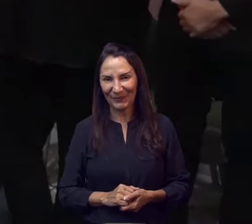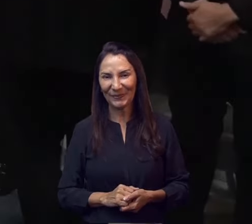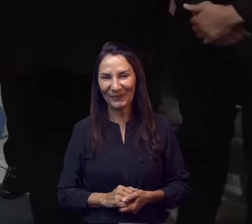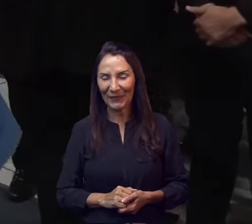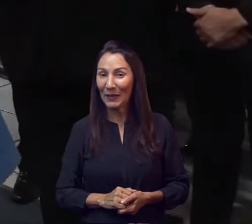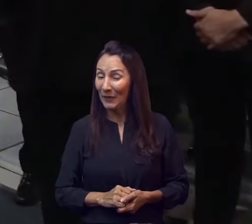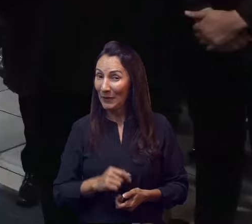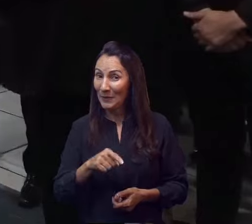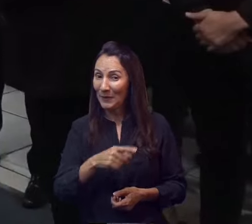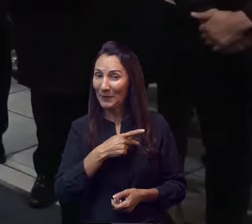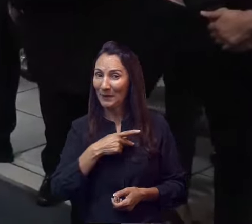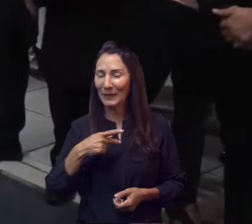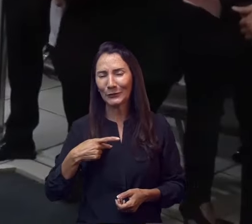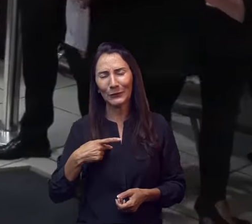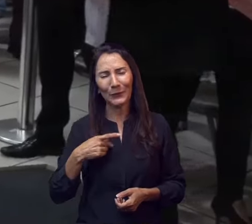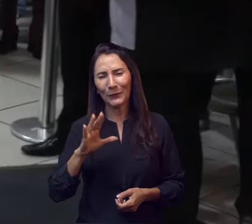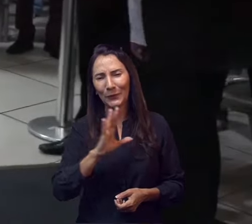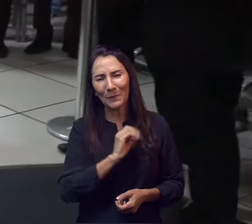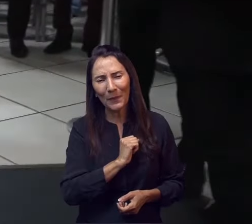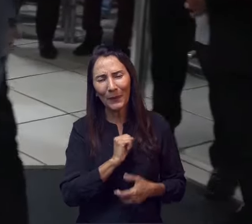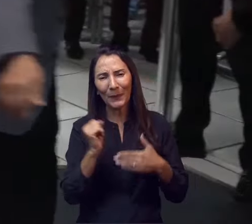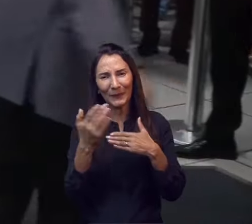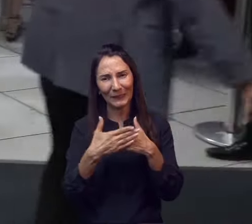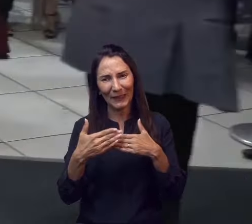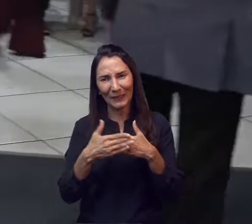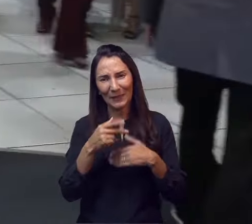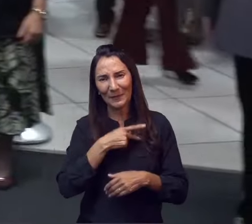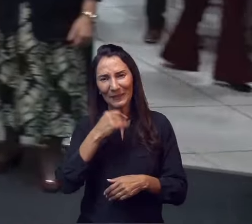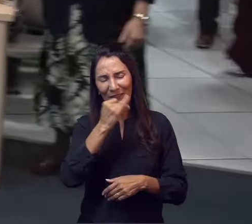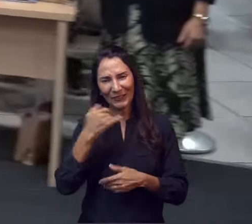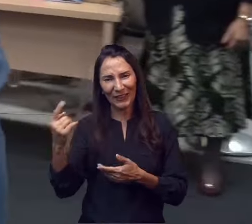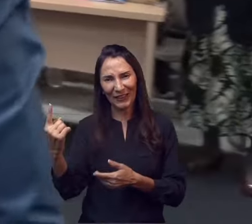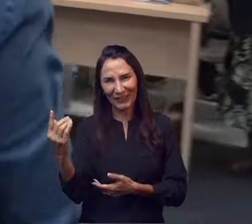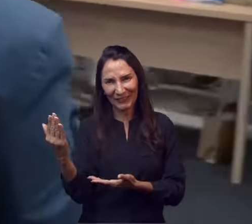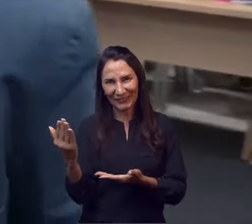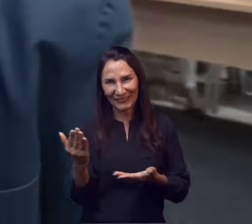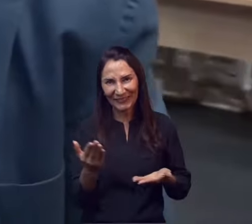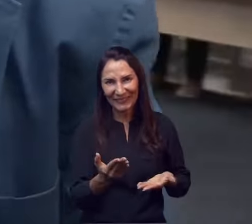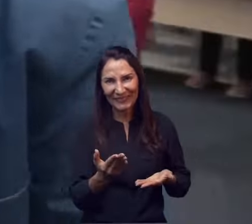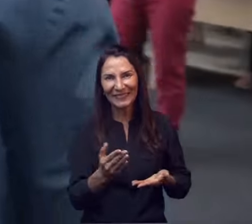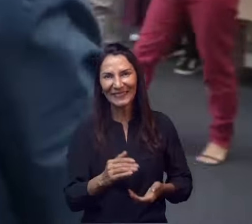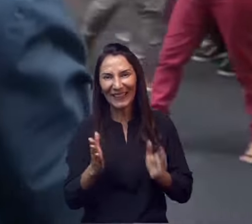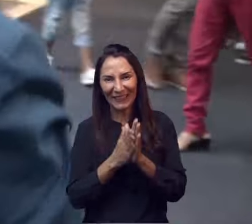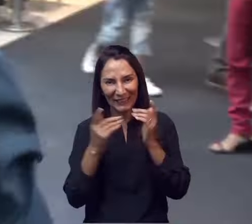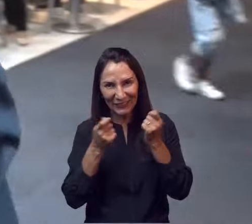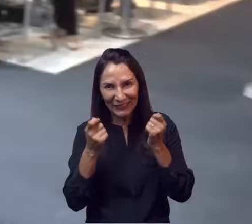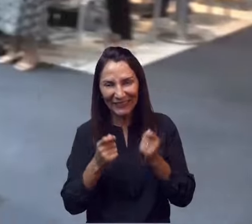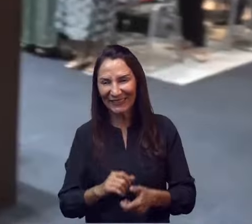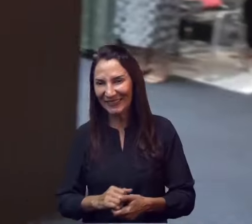igreja pastor do amor do Carinho pastor Jorge Linhares vem cá Pastor Jorge aleluia